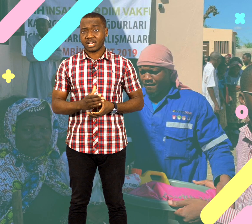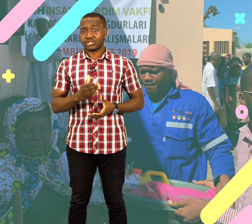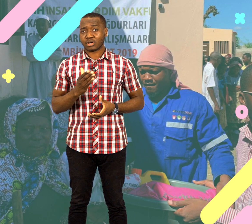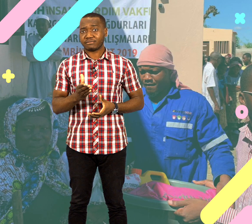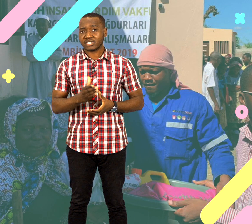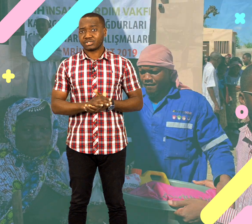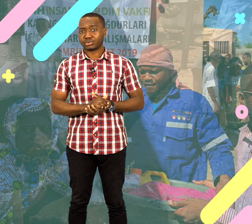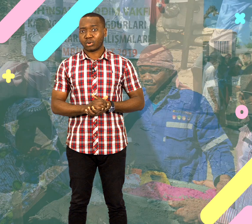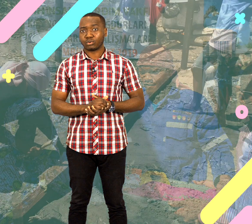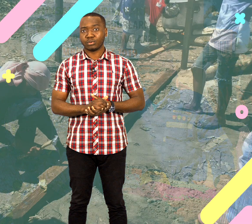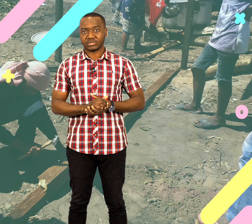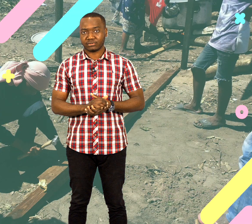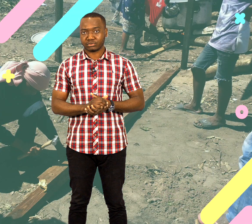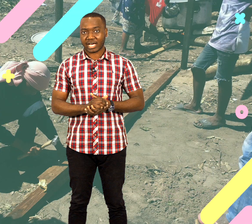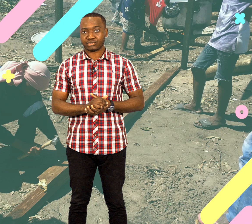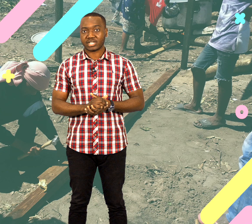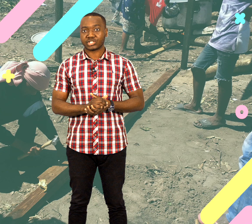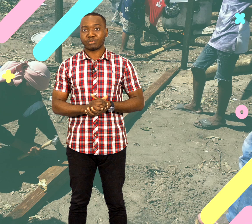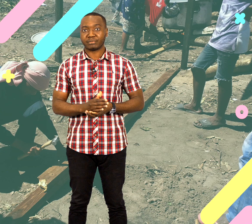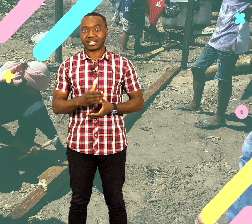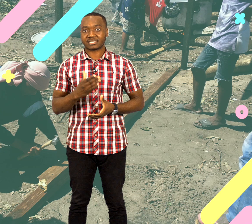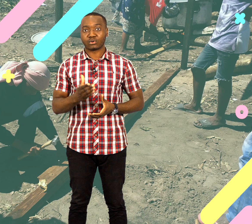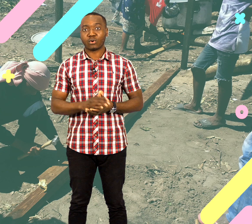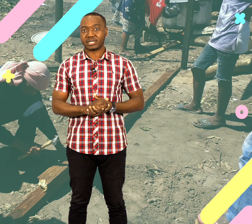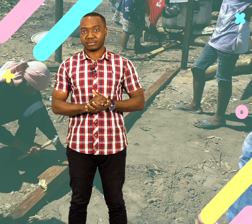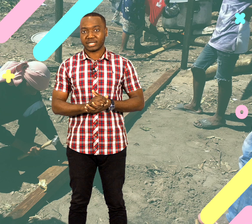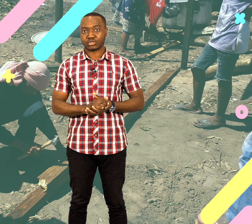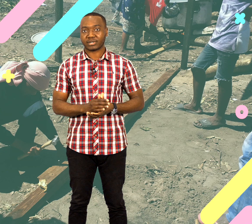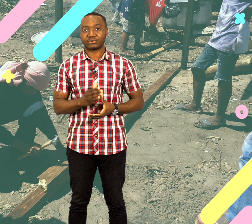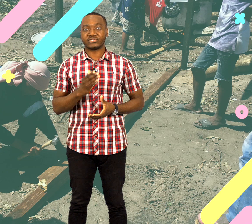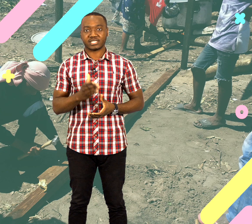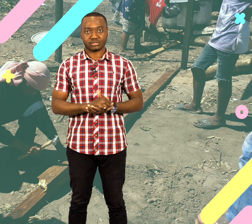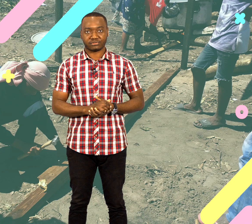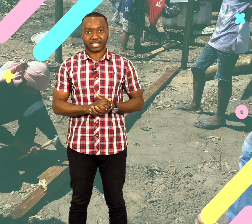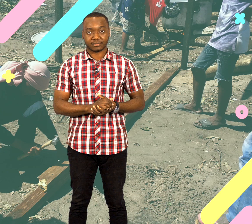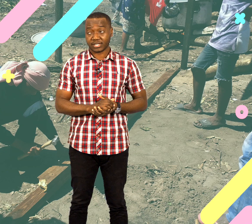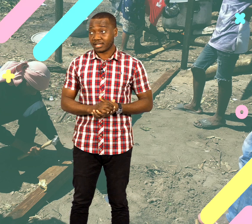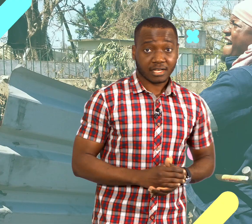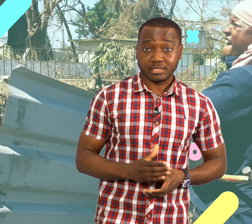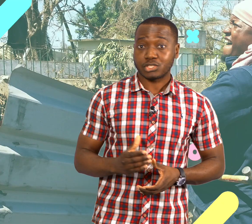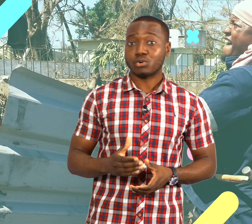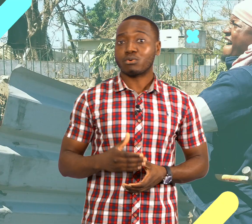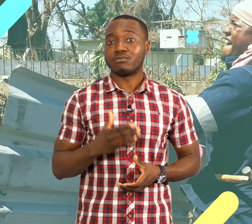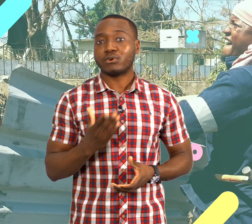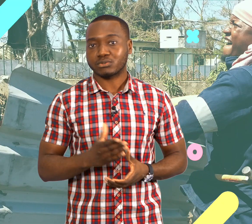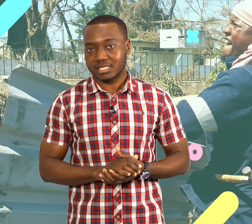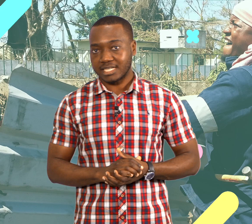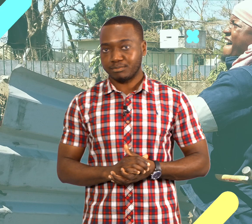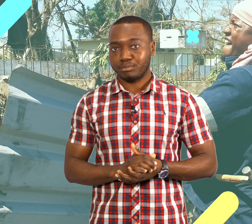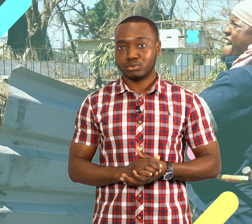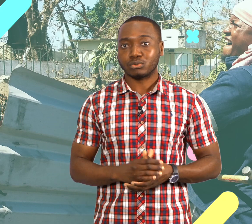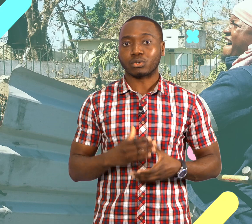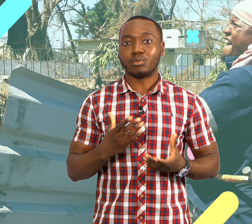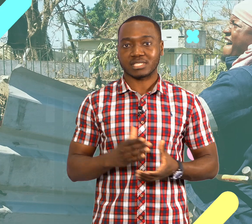Viagem, jovem que se juntou a um grupo de voluntários que encheu uma embarcação com mantimentos para a província de Sofala. Deixou o conforto da